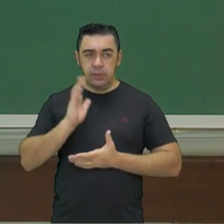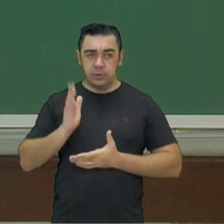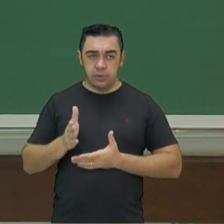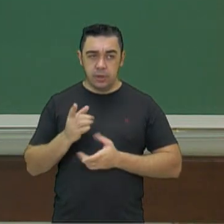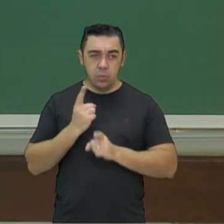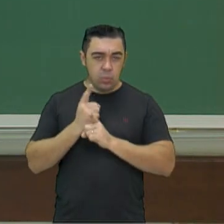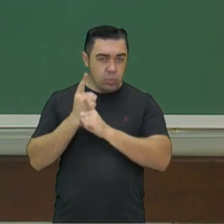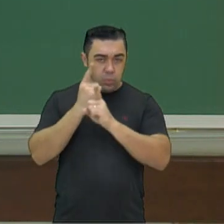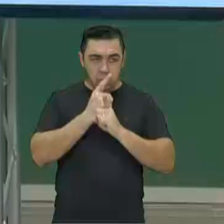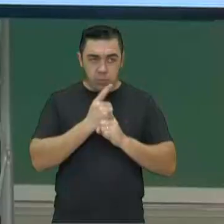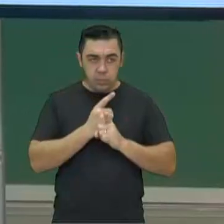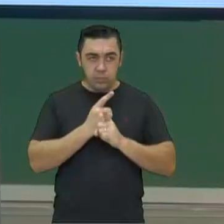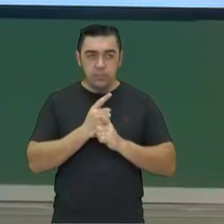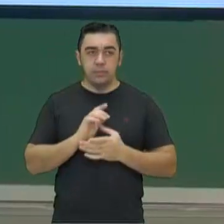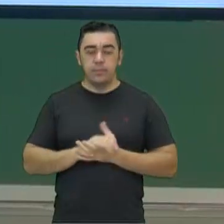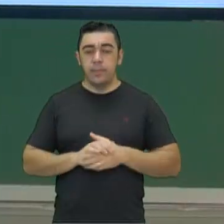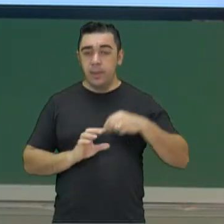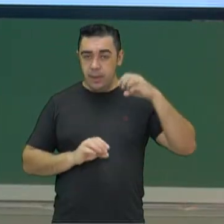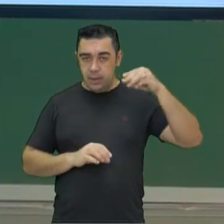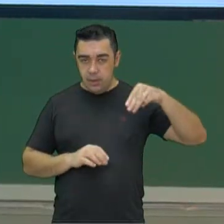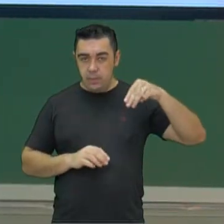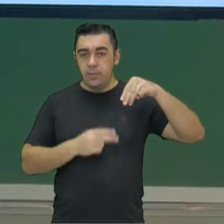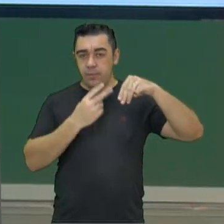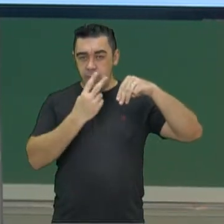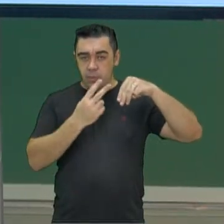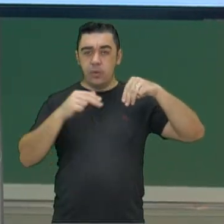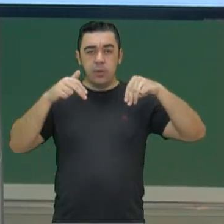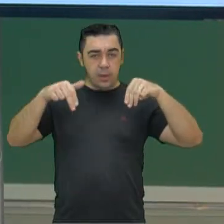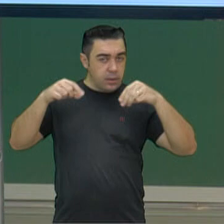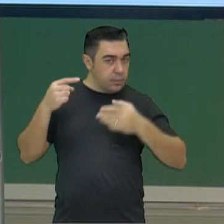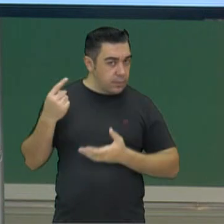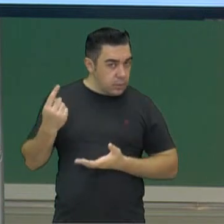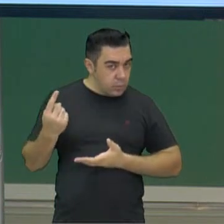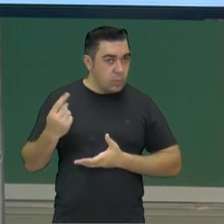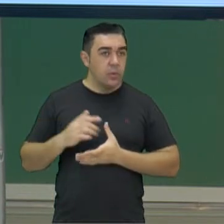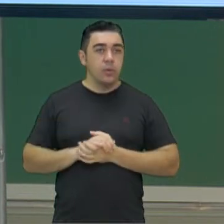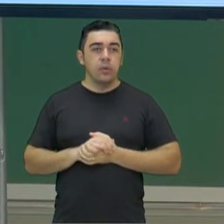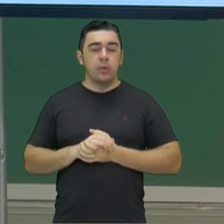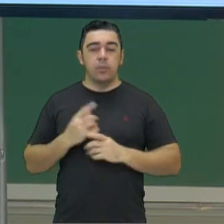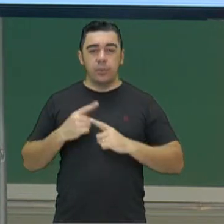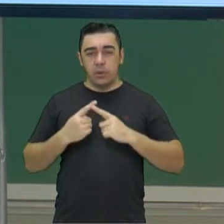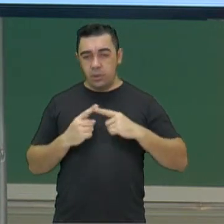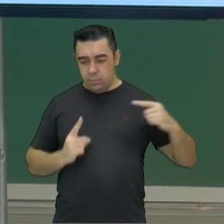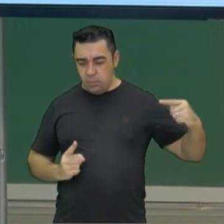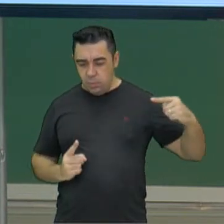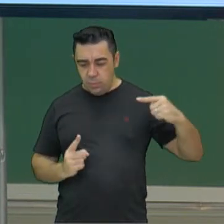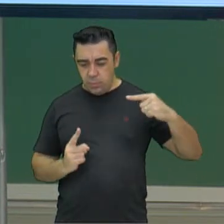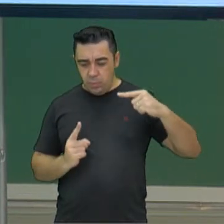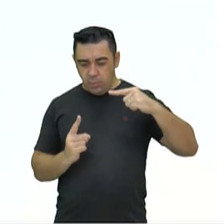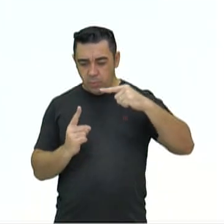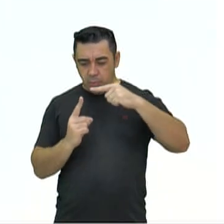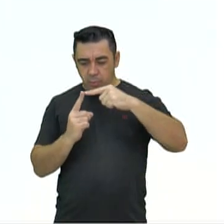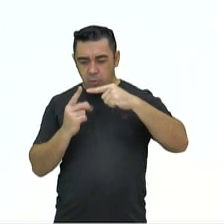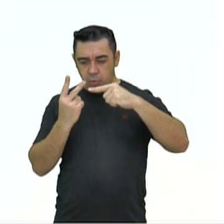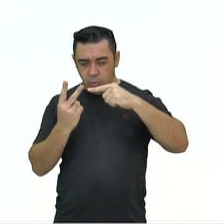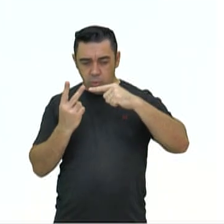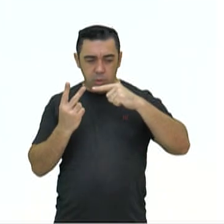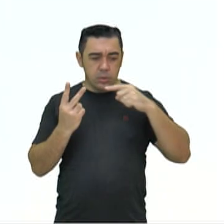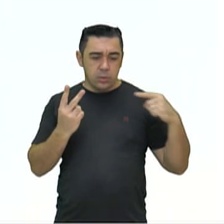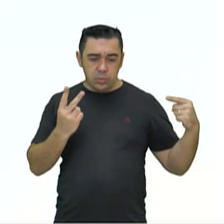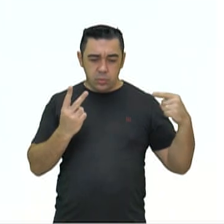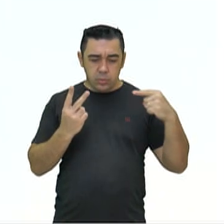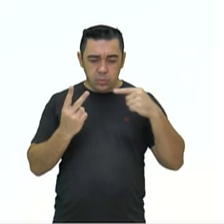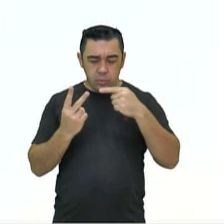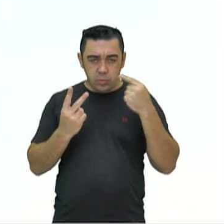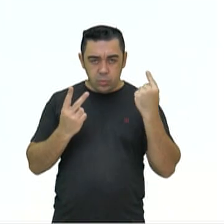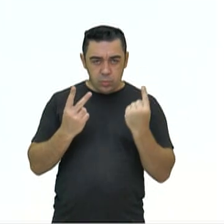dados, o M vale 2, o N vale 1, pois o centro da elipse tem coordenadas 2, 1. Seu eixo maior é